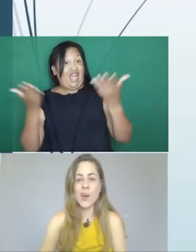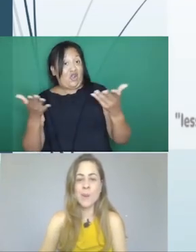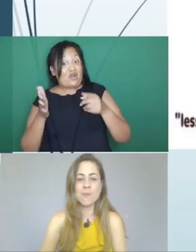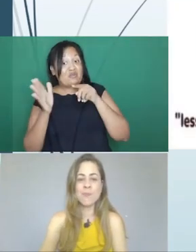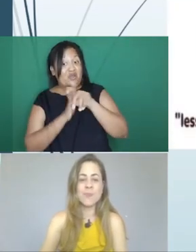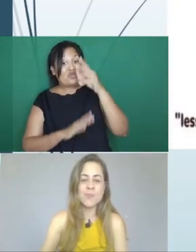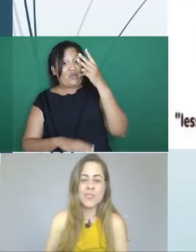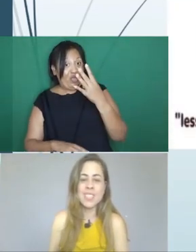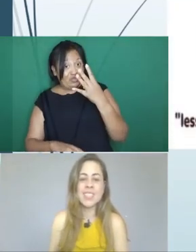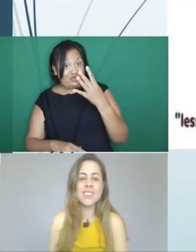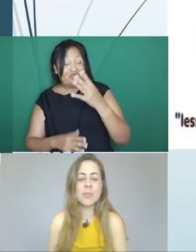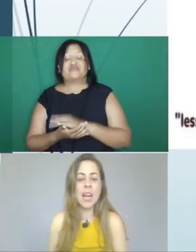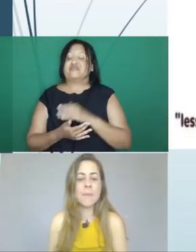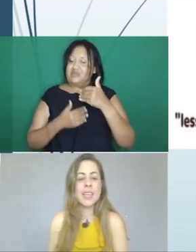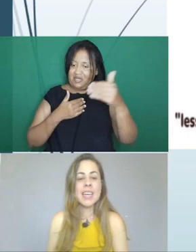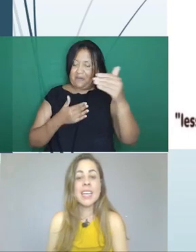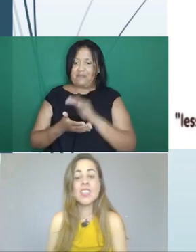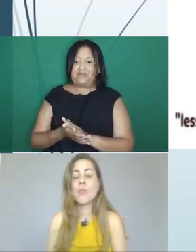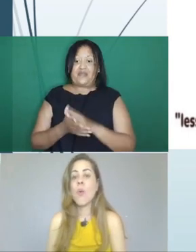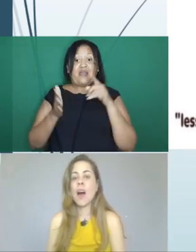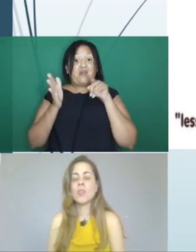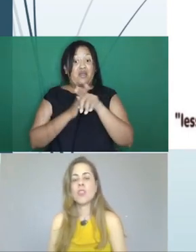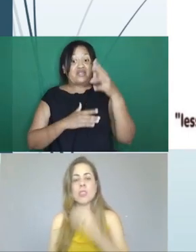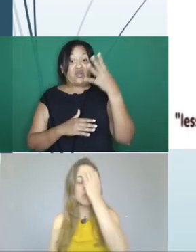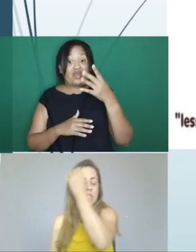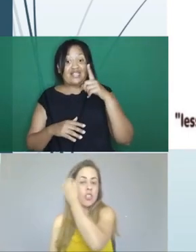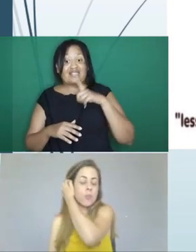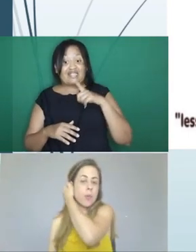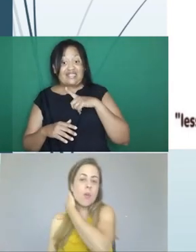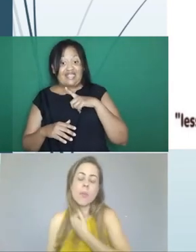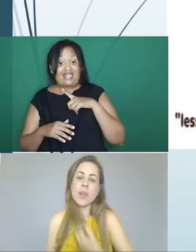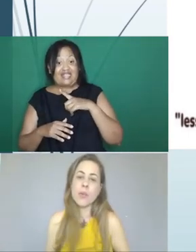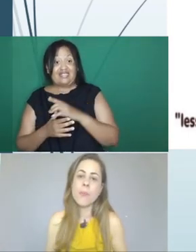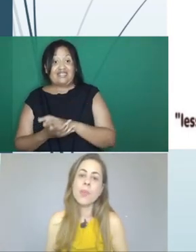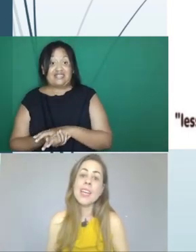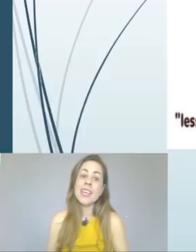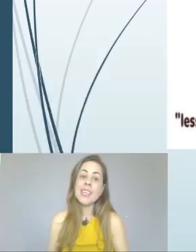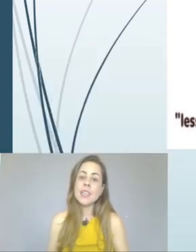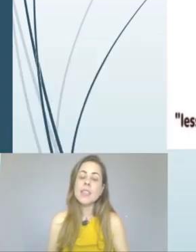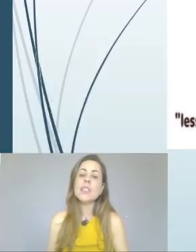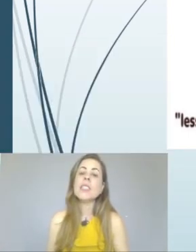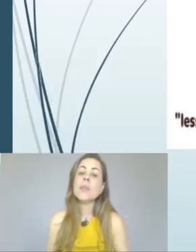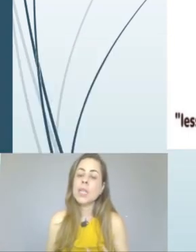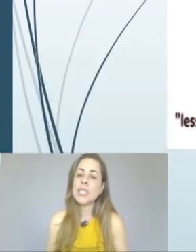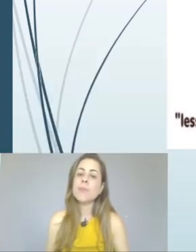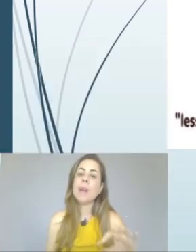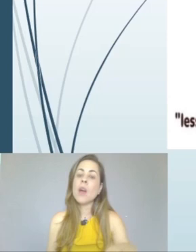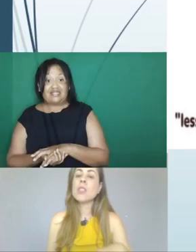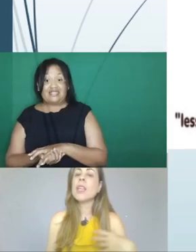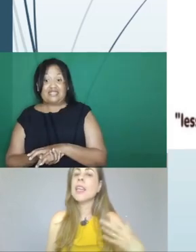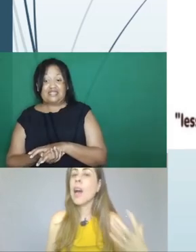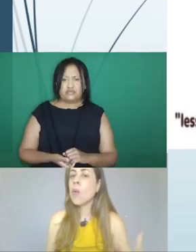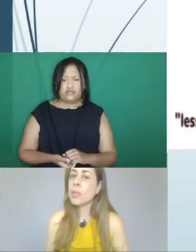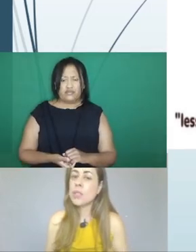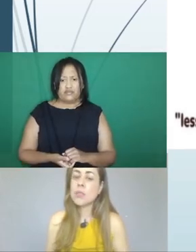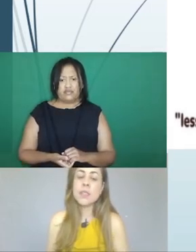4 agora vamos lá questão 4 a gente tem Um textinho um pouco maior e também para